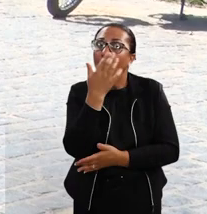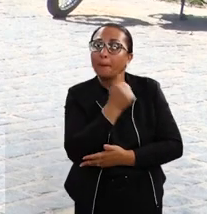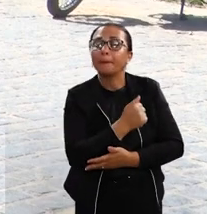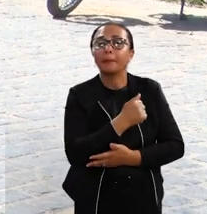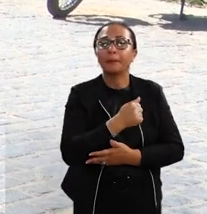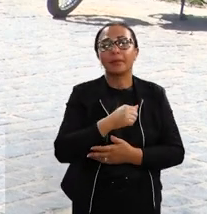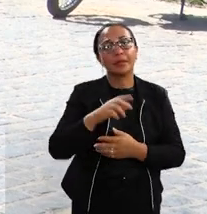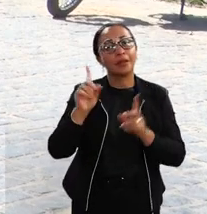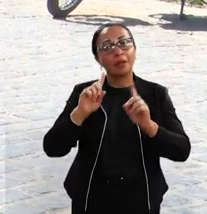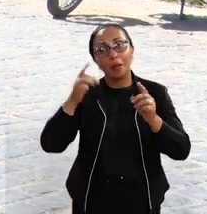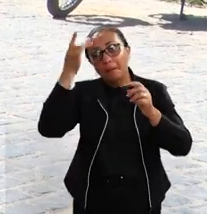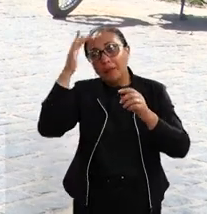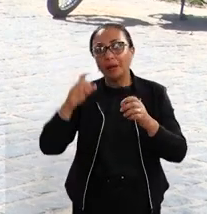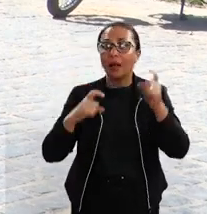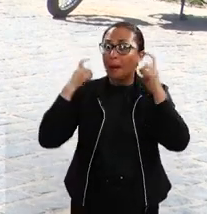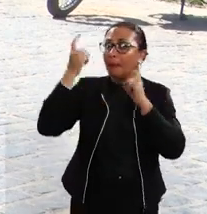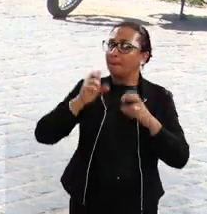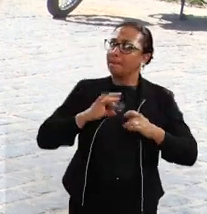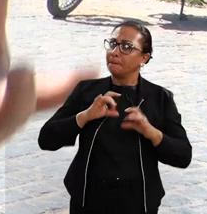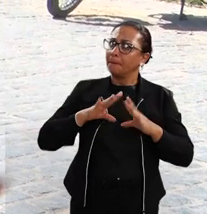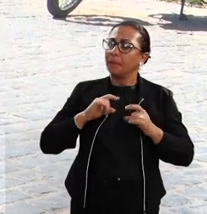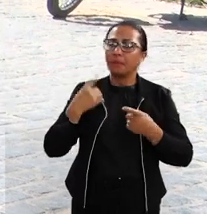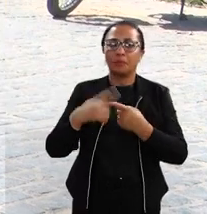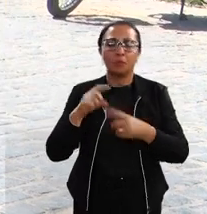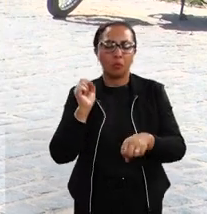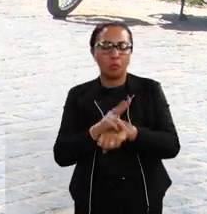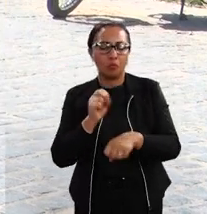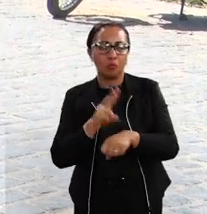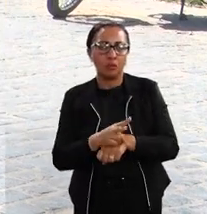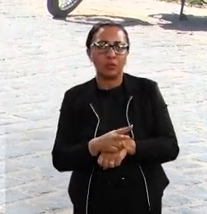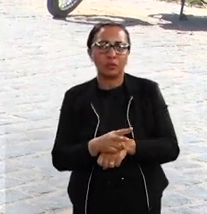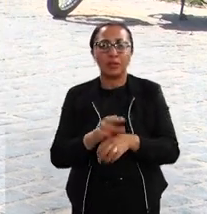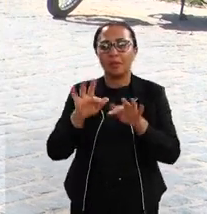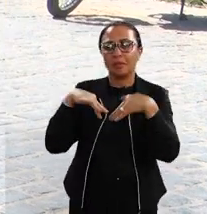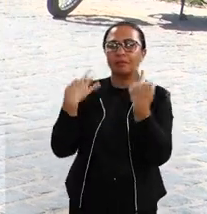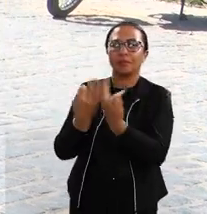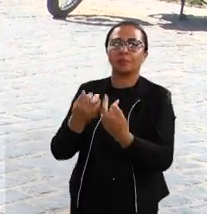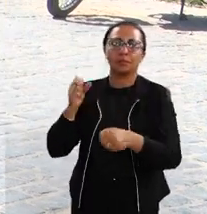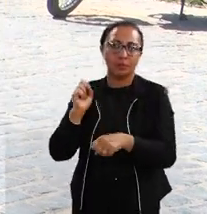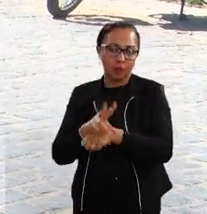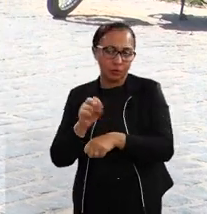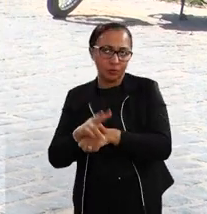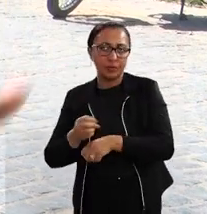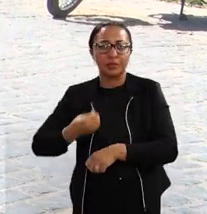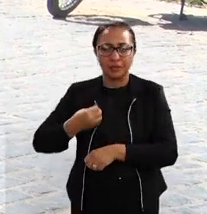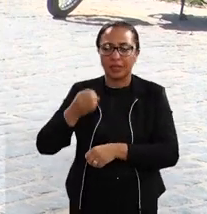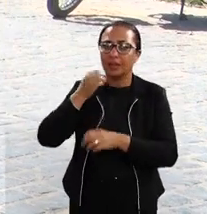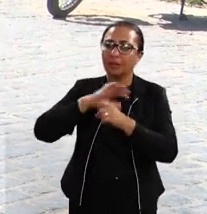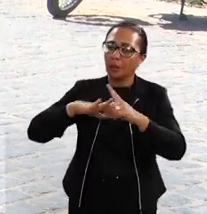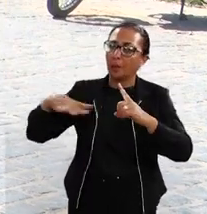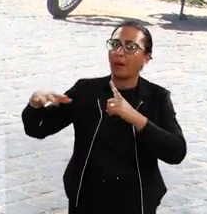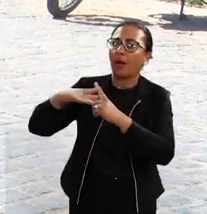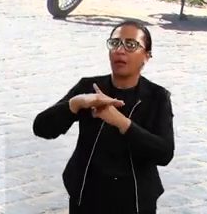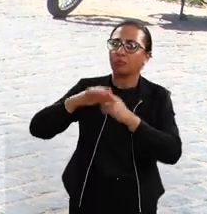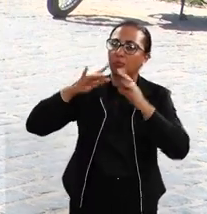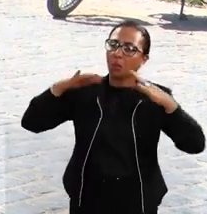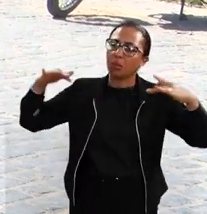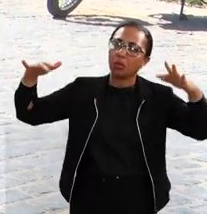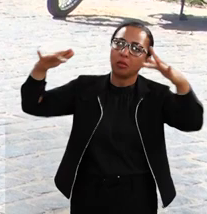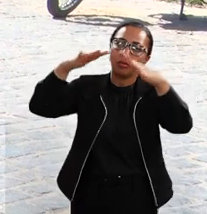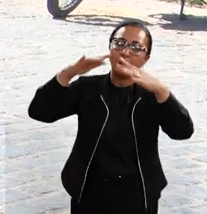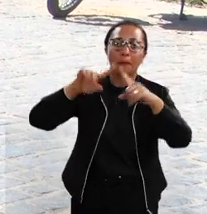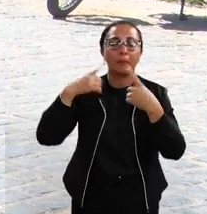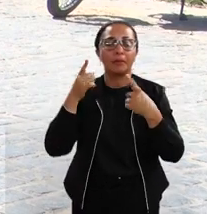Então não é para causar pânico, porque esse vírus é um vírus, uma família de vírus que está aí no ambiente, mas